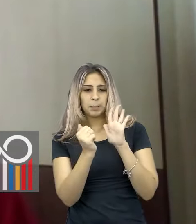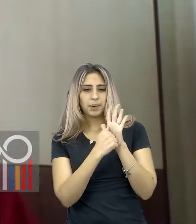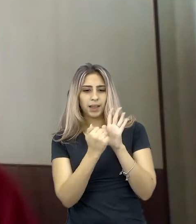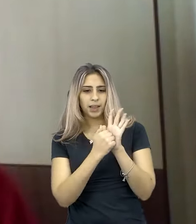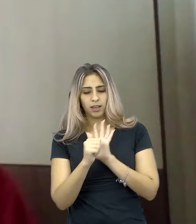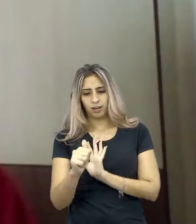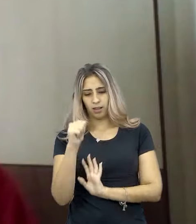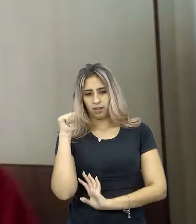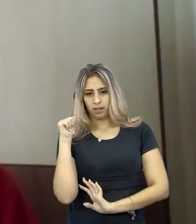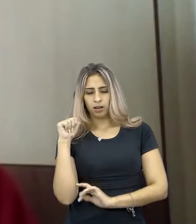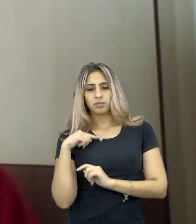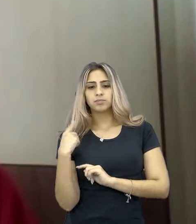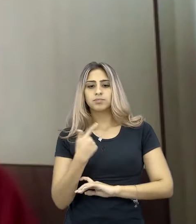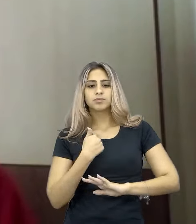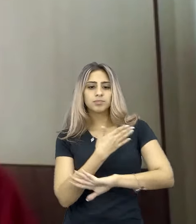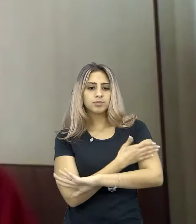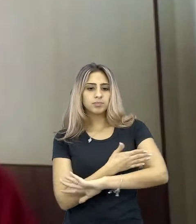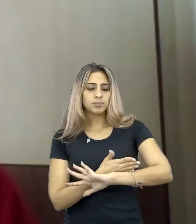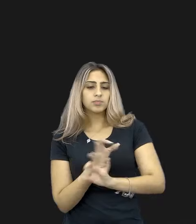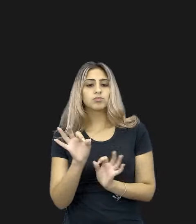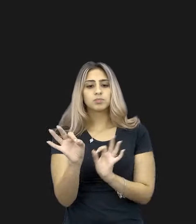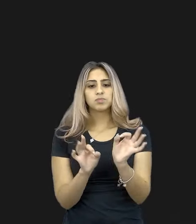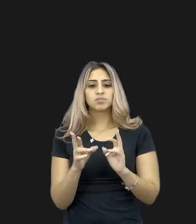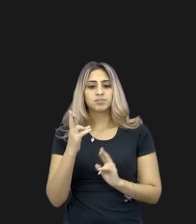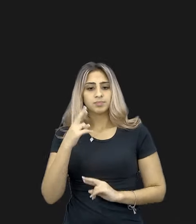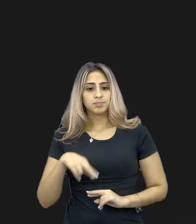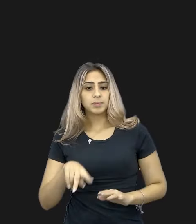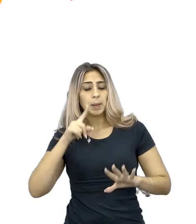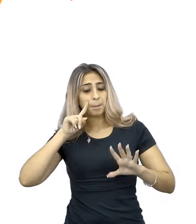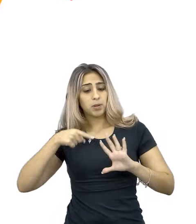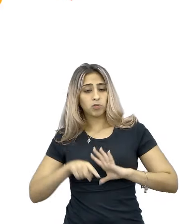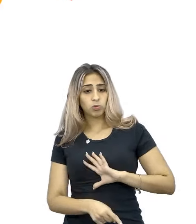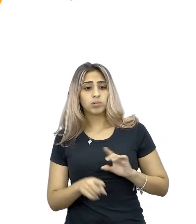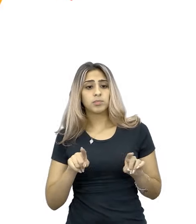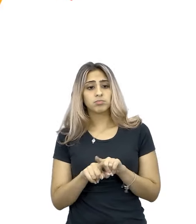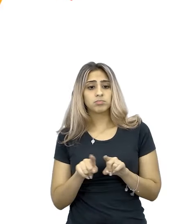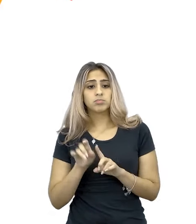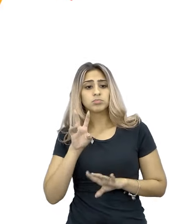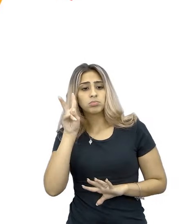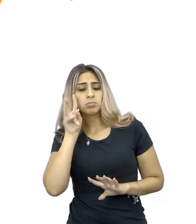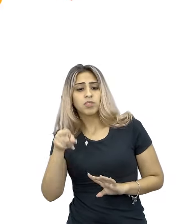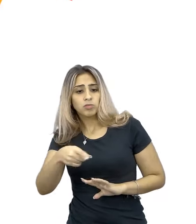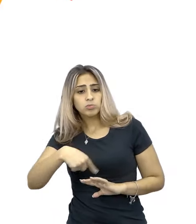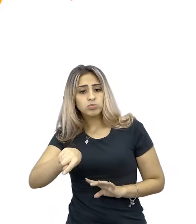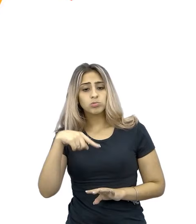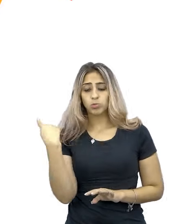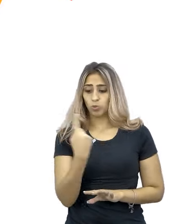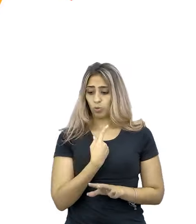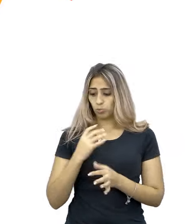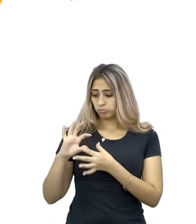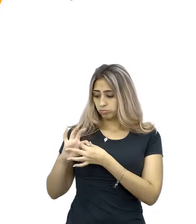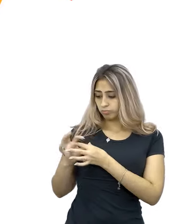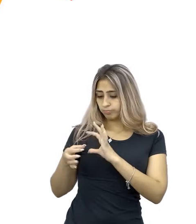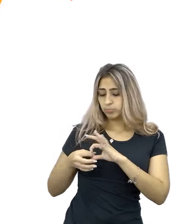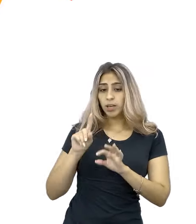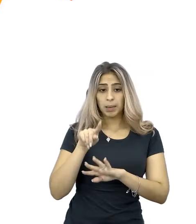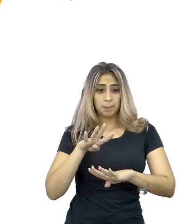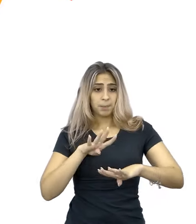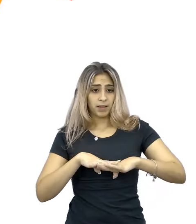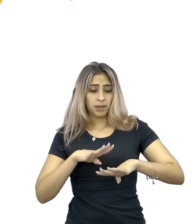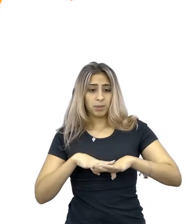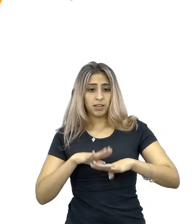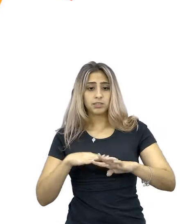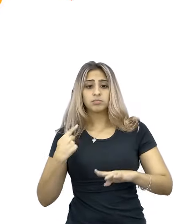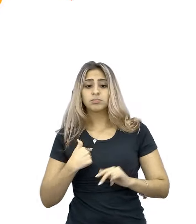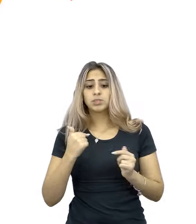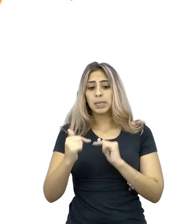vamos dar início ao nosso programa de recuperação e aprofundamento. Só para lembrar vocês, o nosso conteúdo é de matemática. Vou trabalhar com